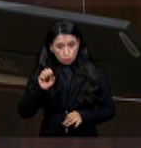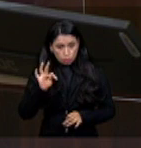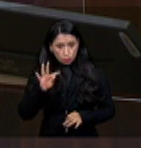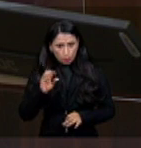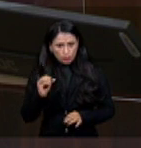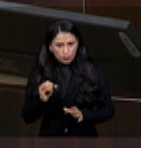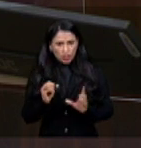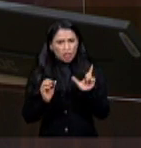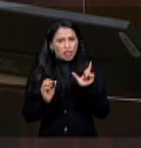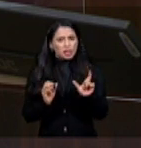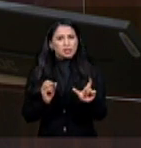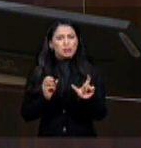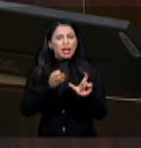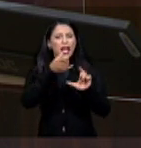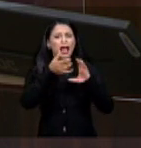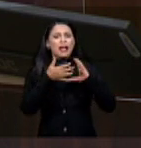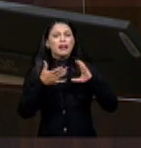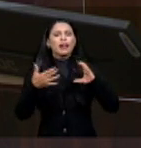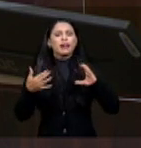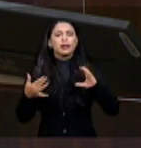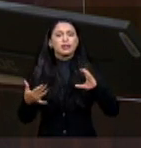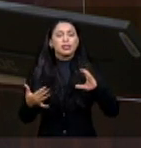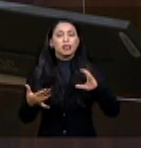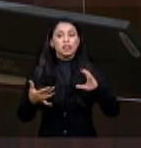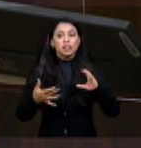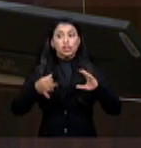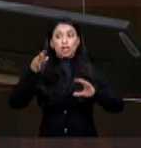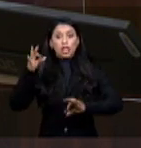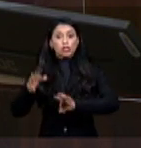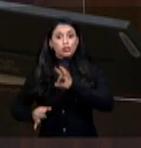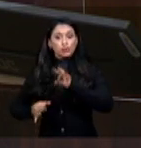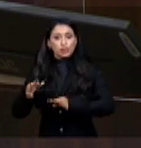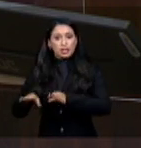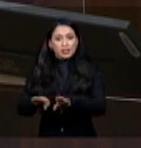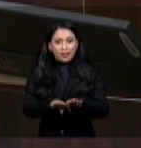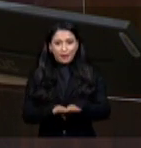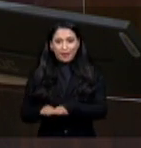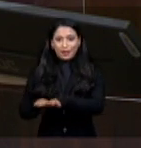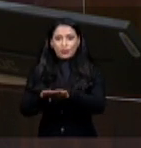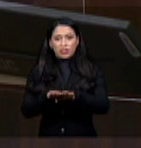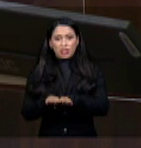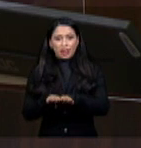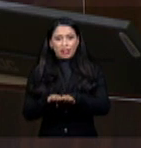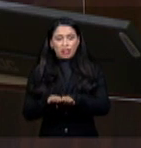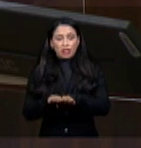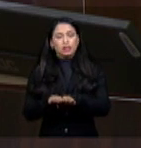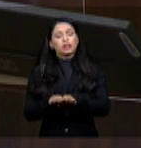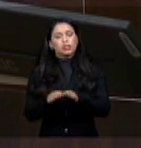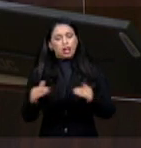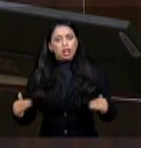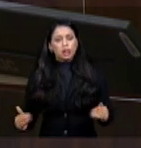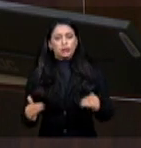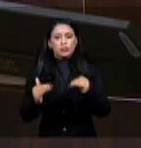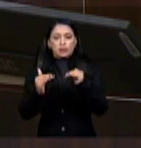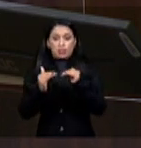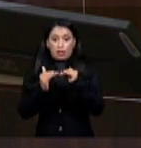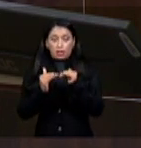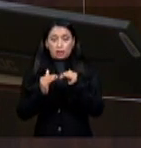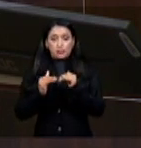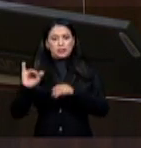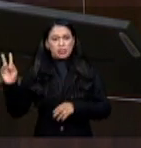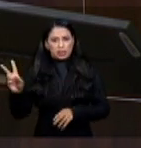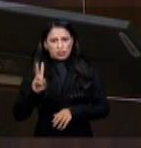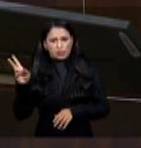caracterizar aquilo que está relacionado à justiça a Equidade a integridade que são valores que informam